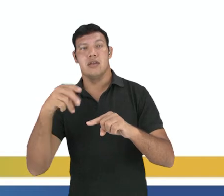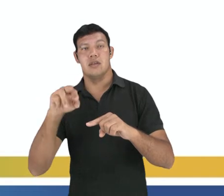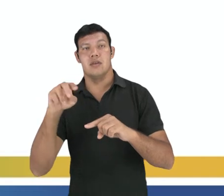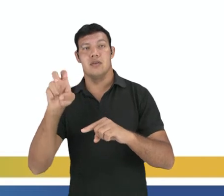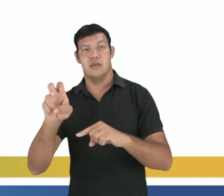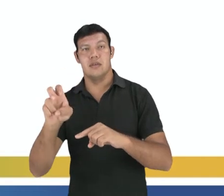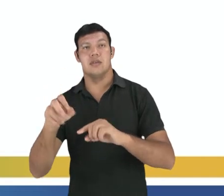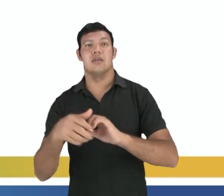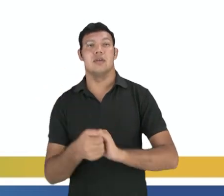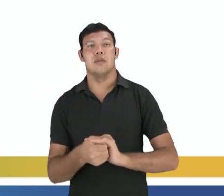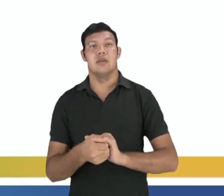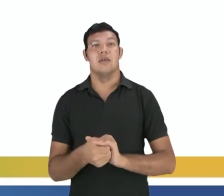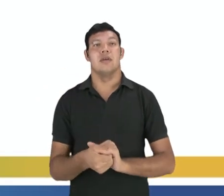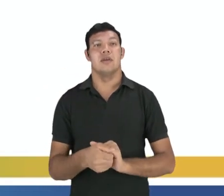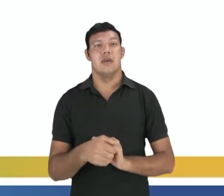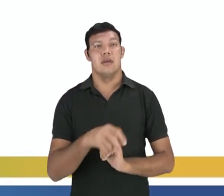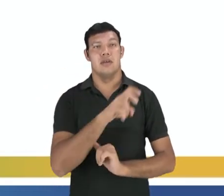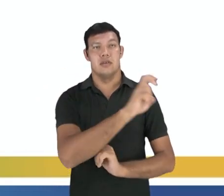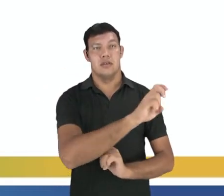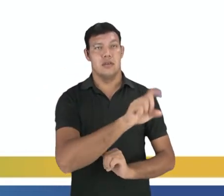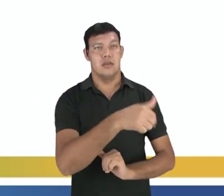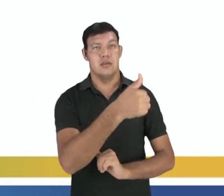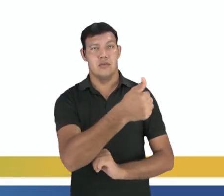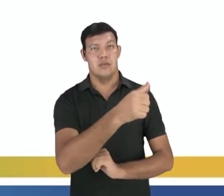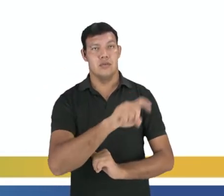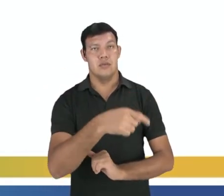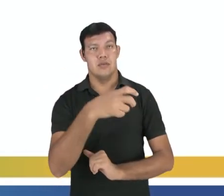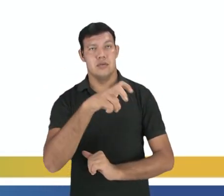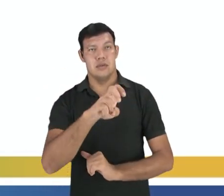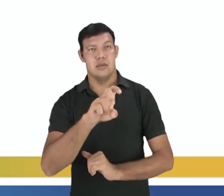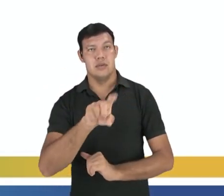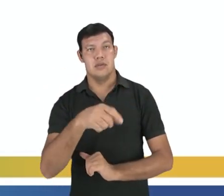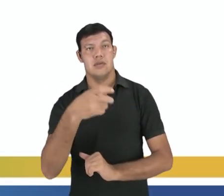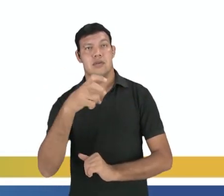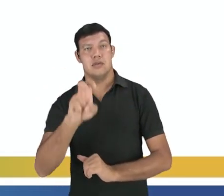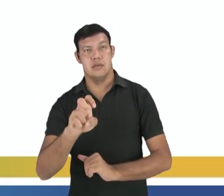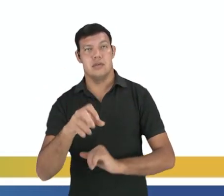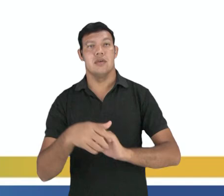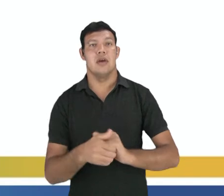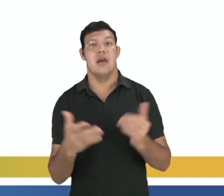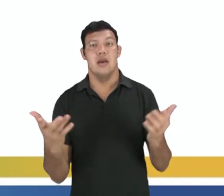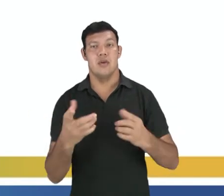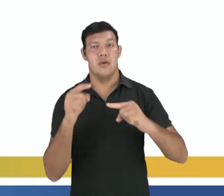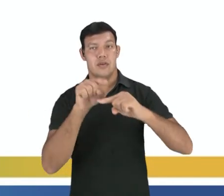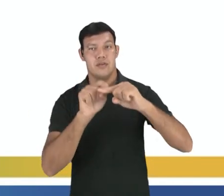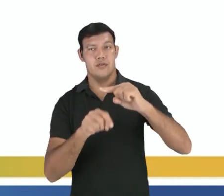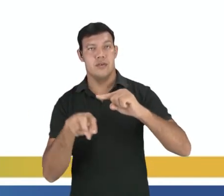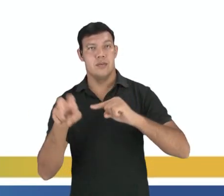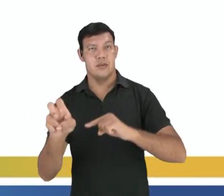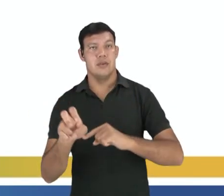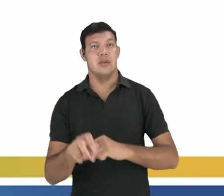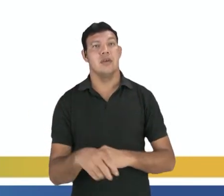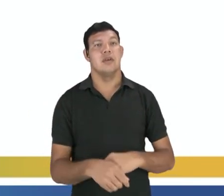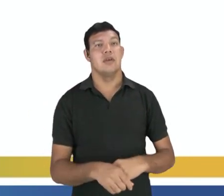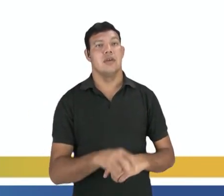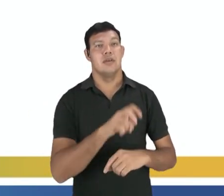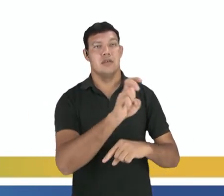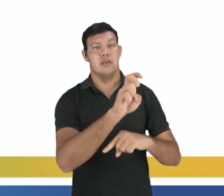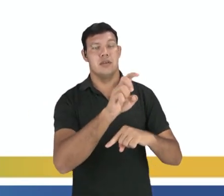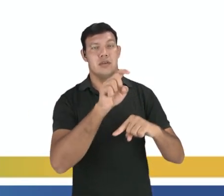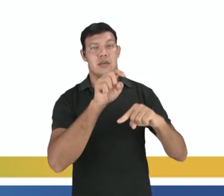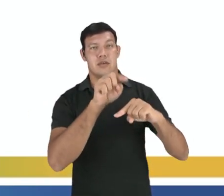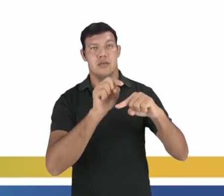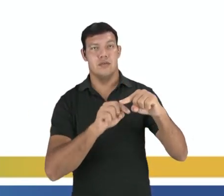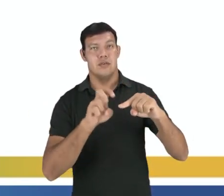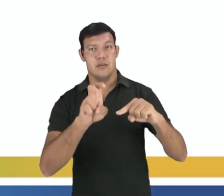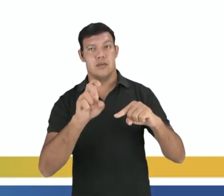vezes 2 vezes 2 vezes 3 vezes 5. Ó. 2 vezes 2, 4, vezes 2, 8, vezes 3,